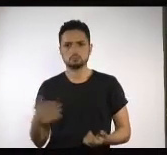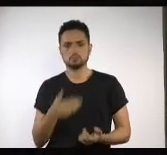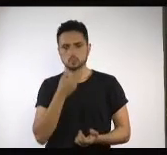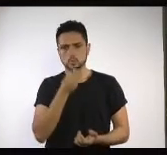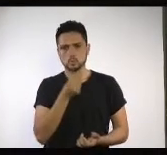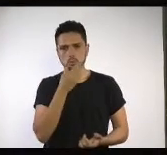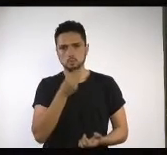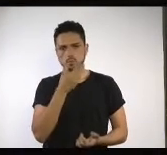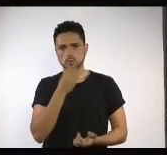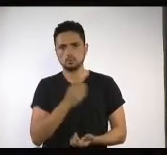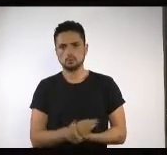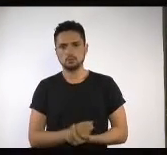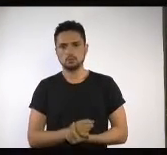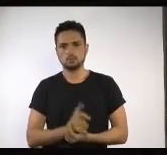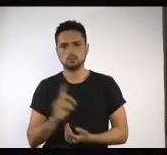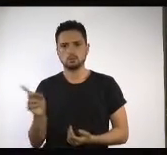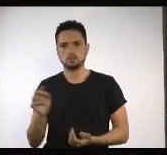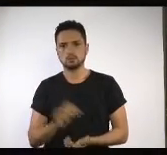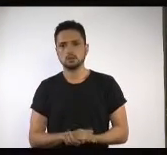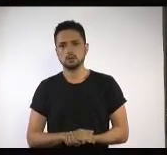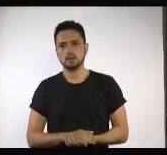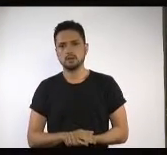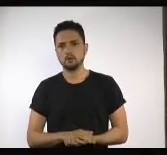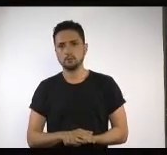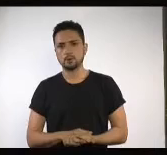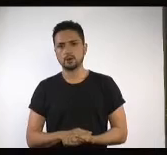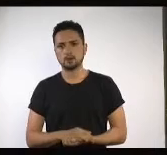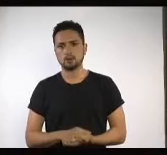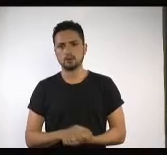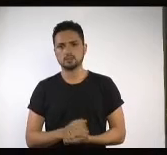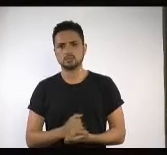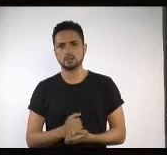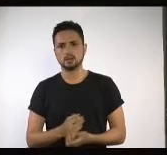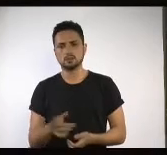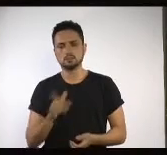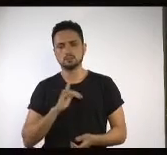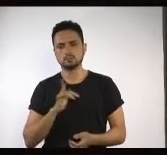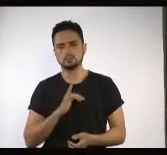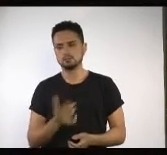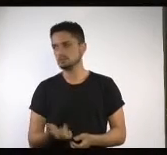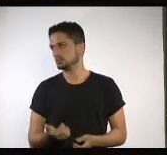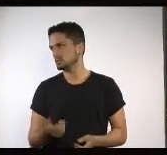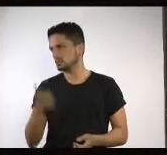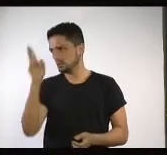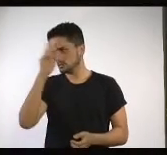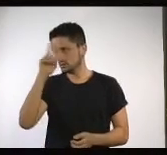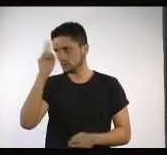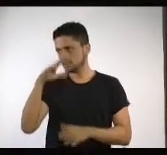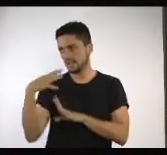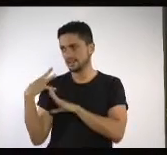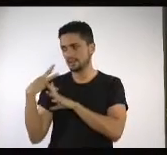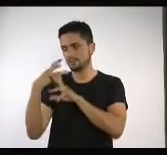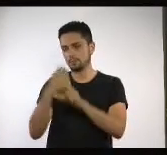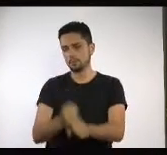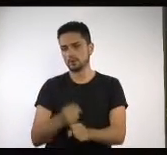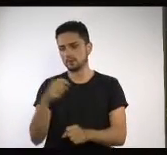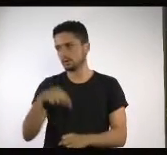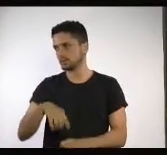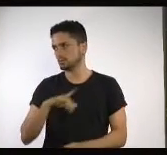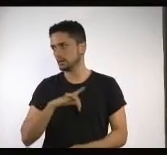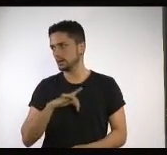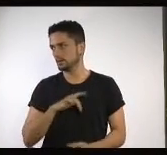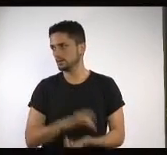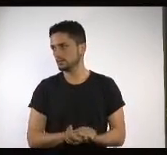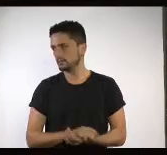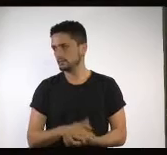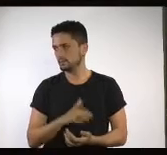personagem que, num acidente histórico, naquilo que eu considero um acidente histórico, acabou alcançando a primeira